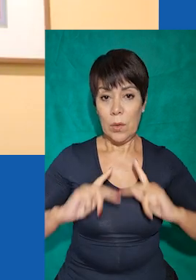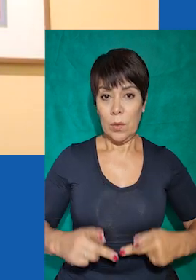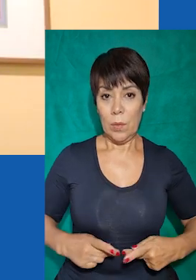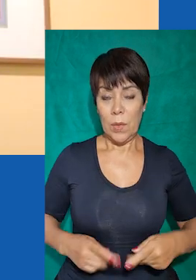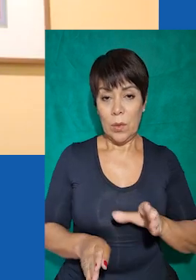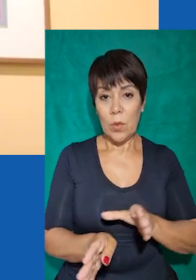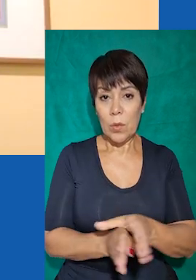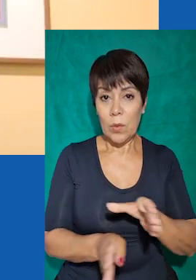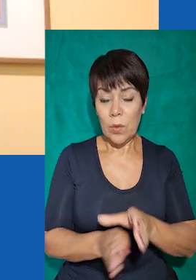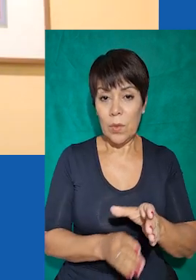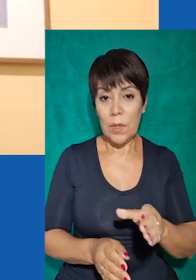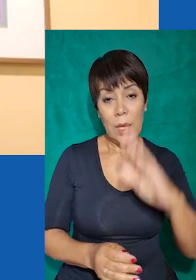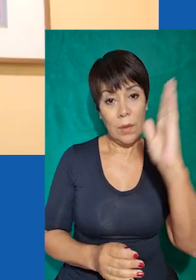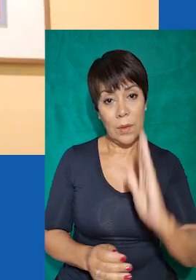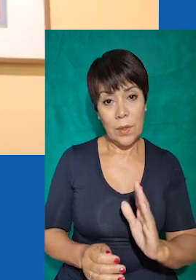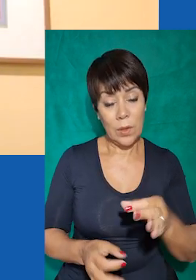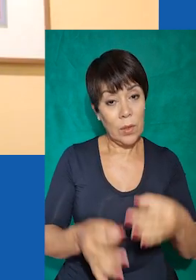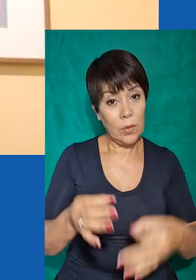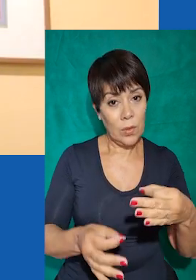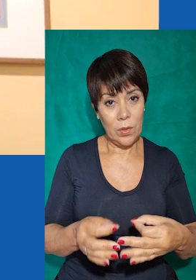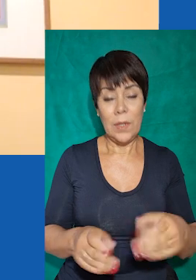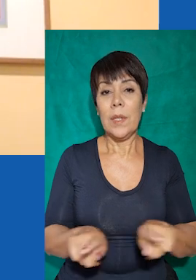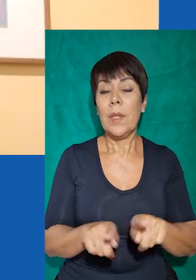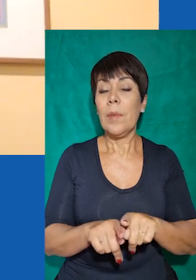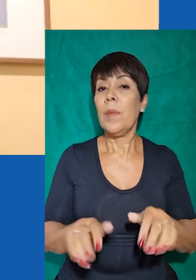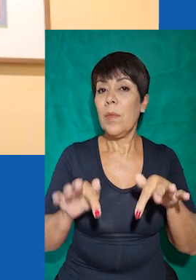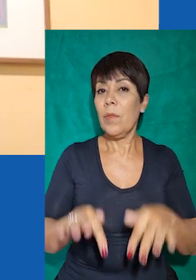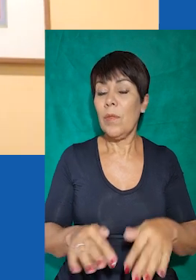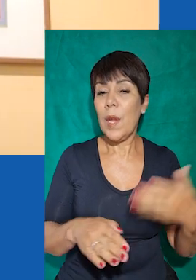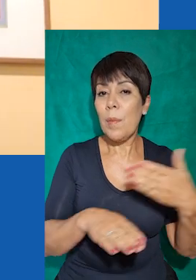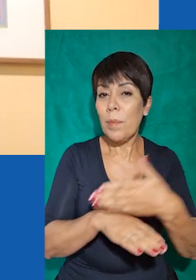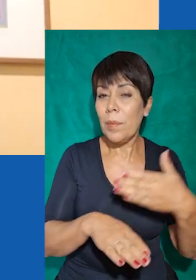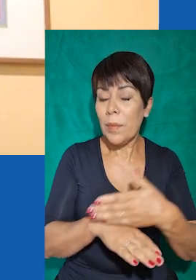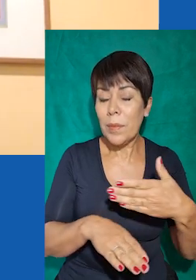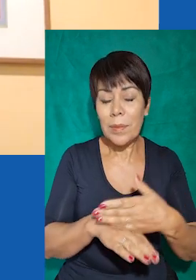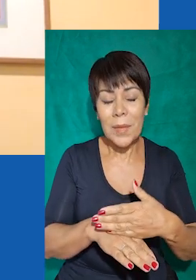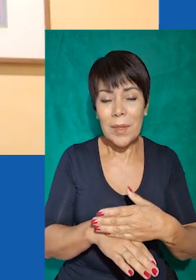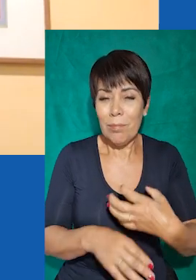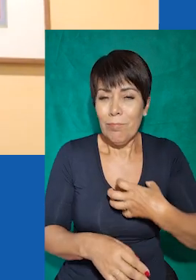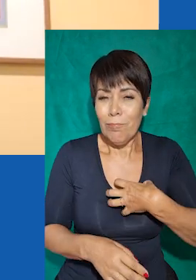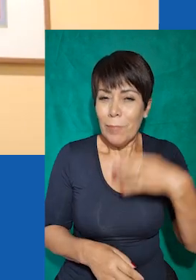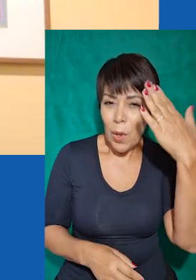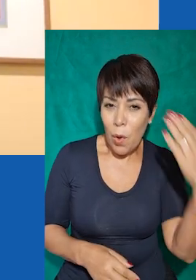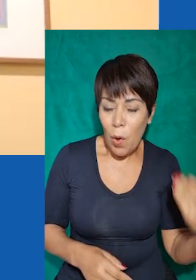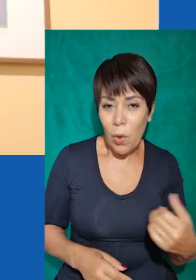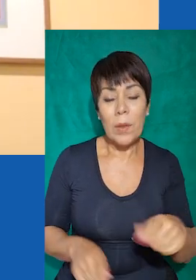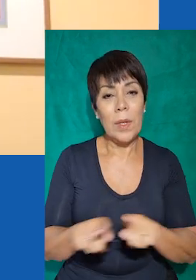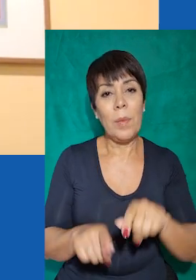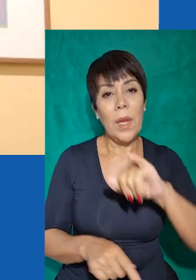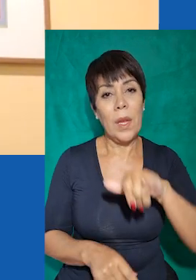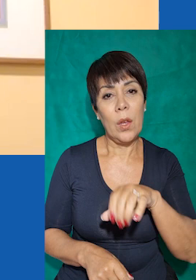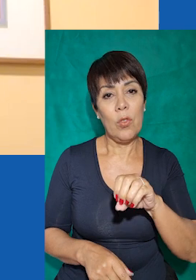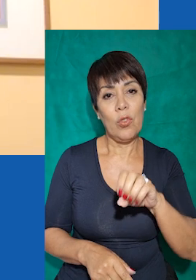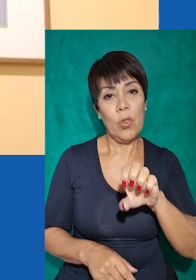de Justiça. E encerrar com a participação para nós extremamente honrosa de Joênia